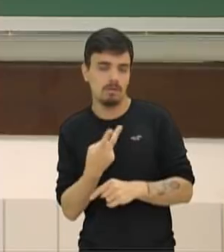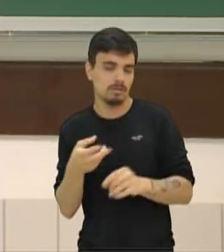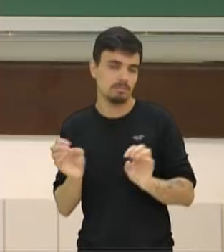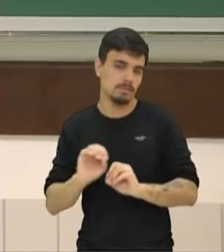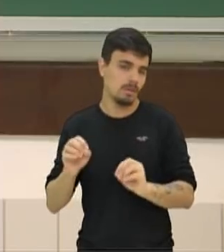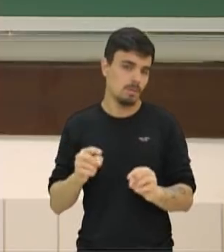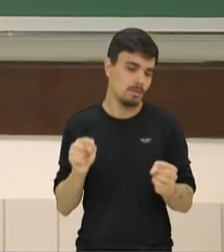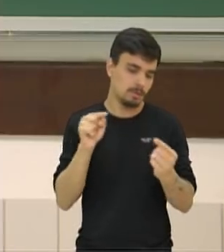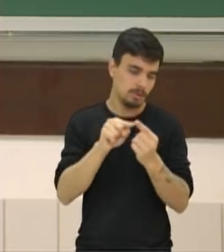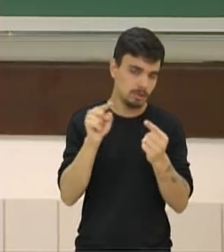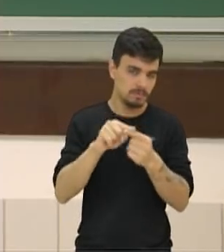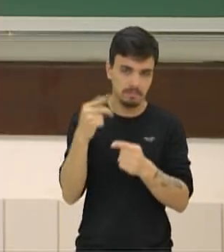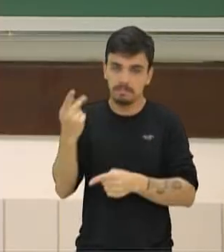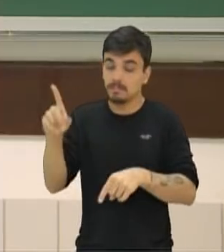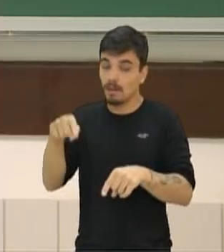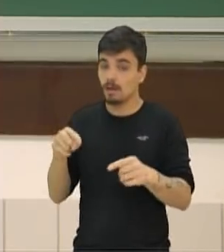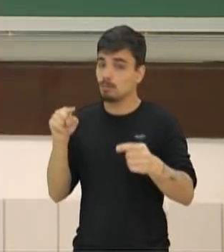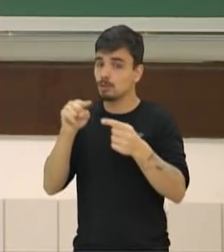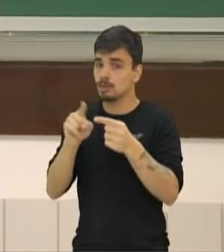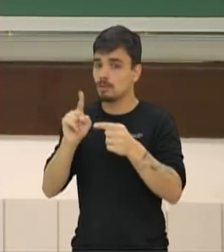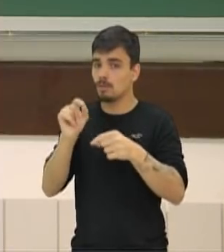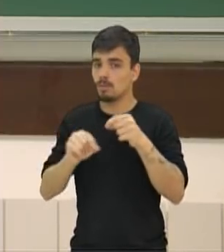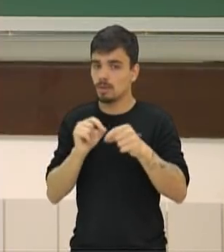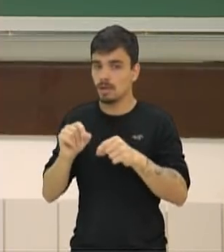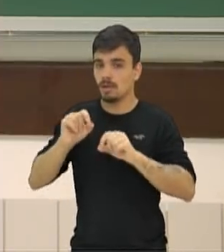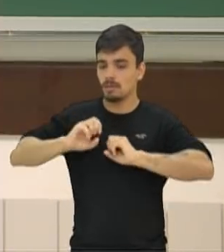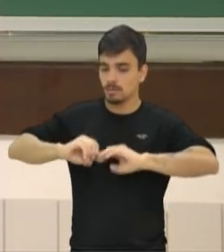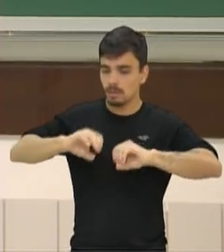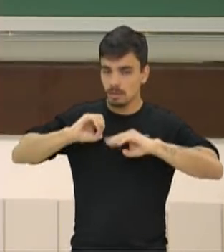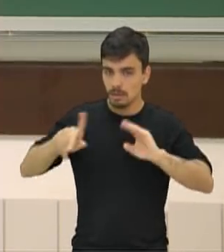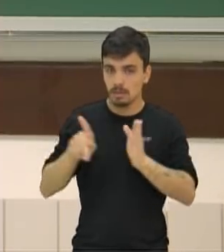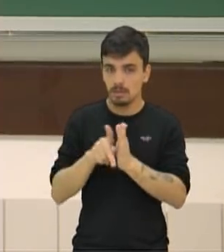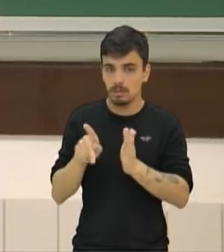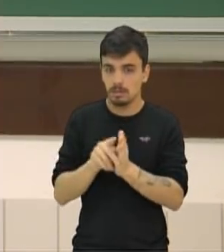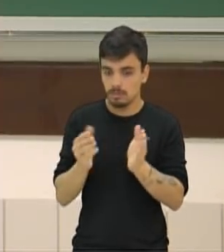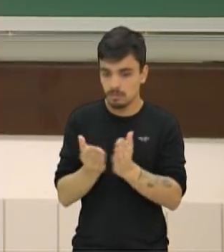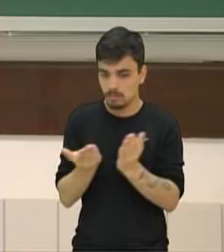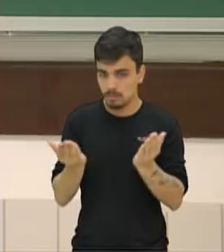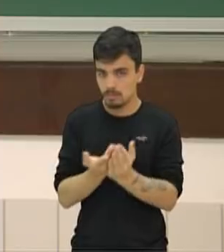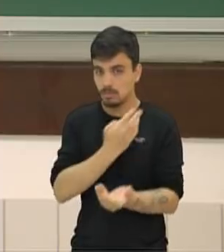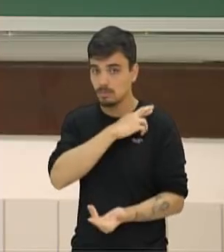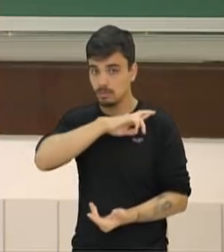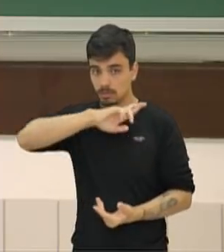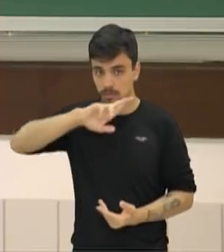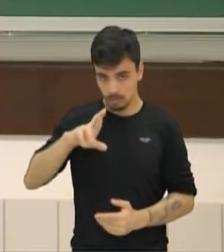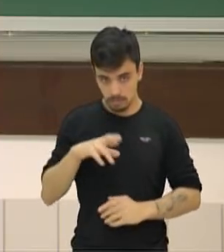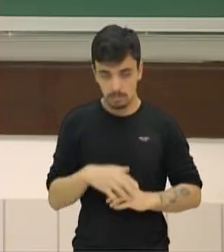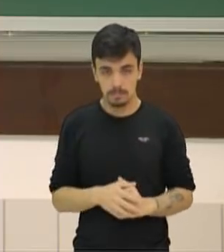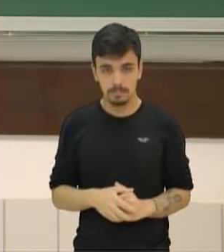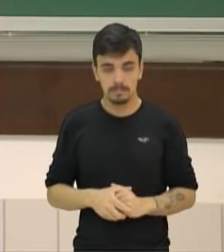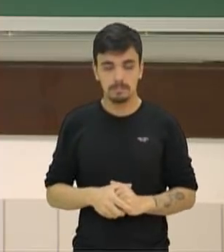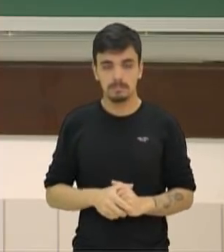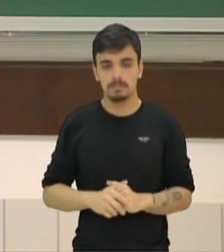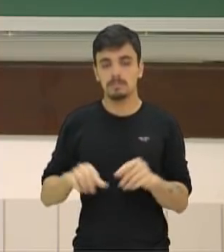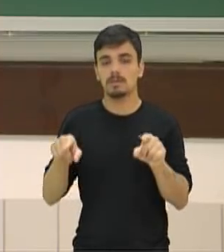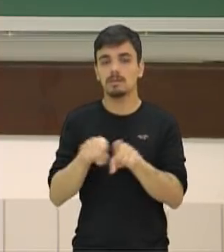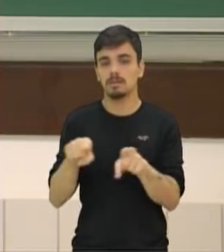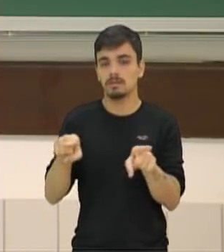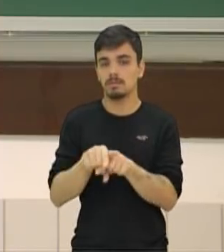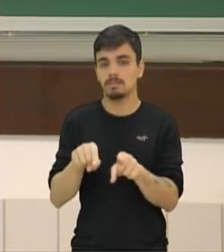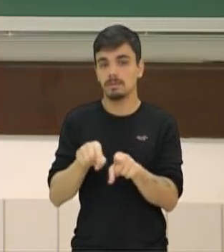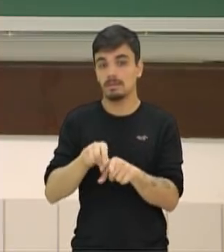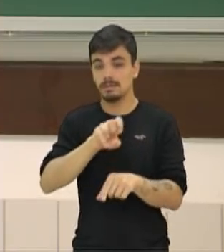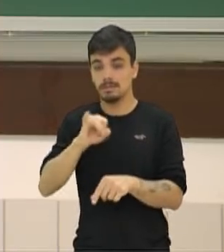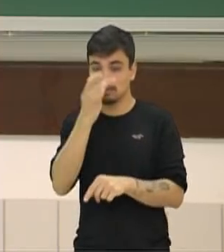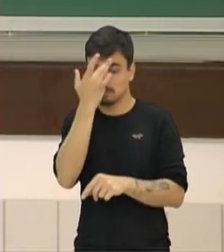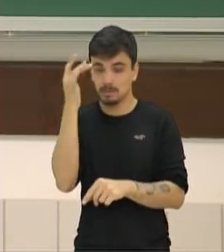o intuito desse. O intuito era trazer os dogmas, né, os ensinamentos da religião ali, né, do cristianismo. E até porque quem